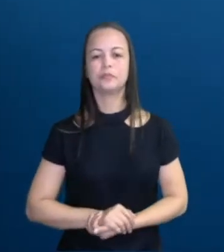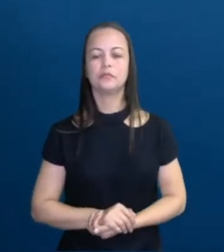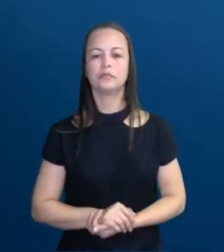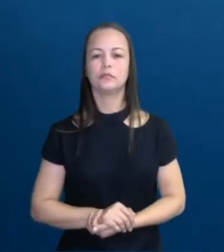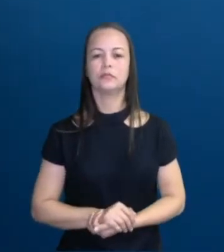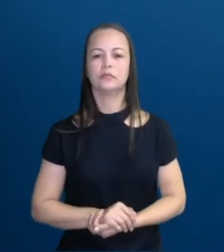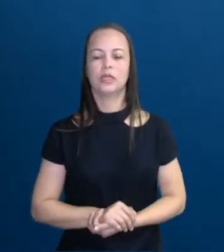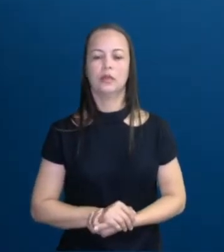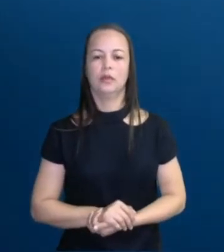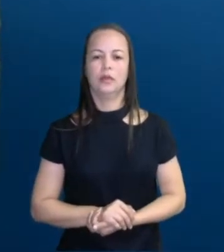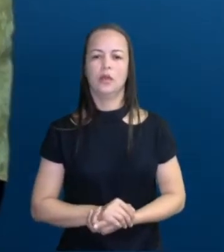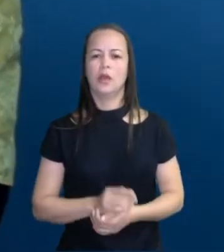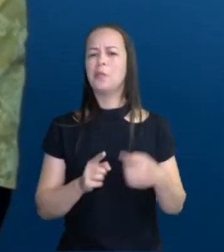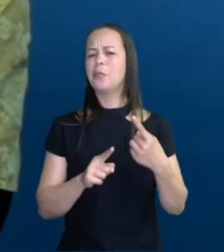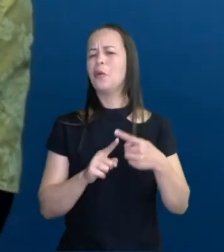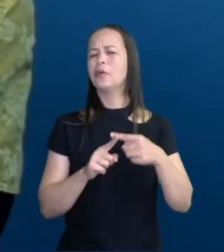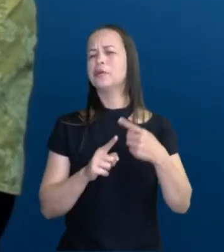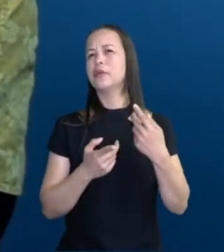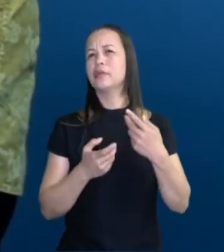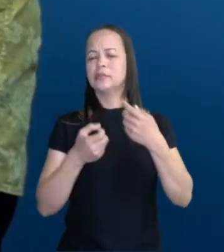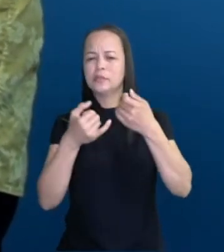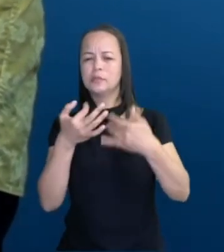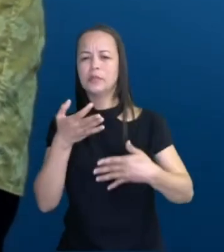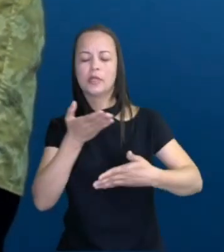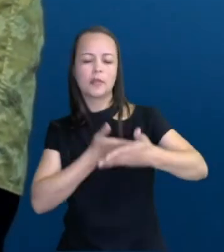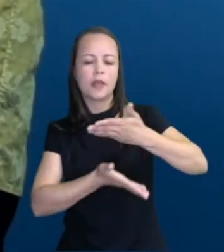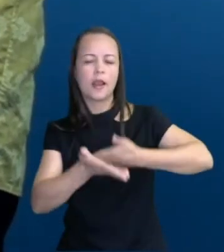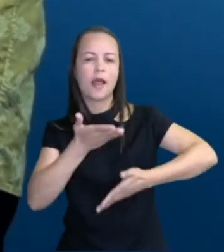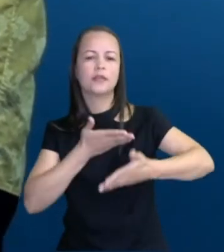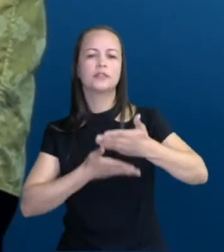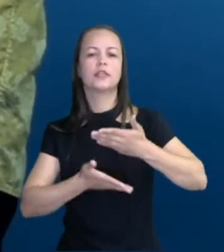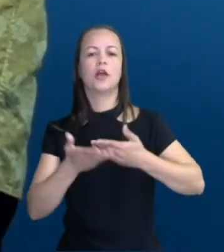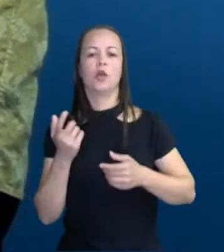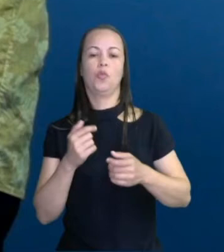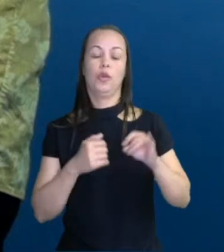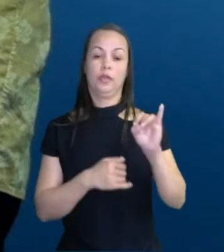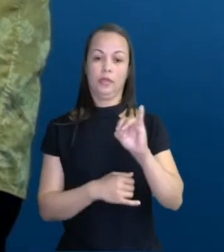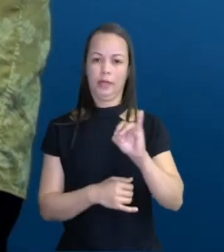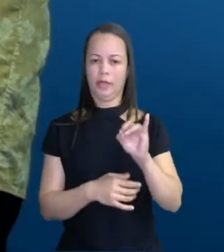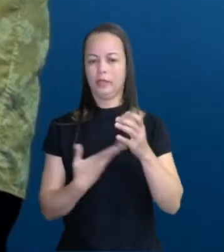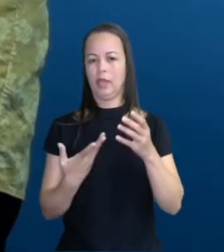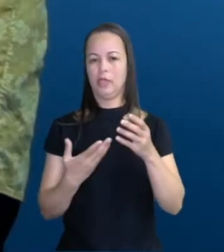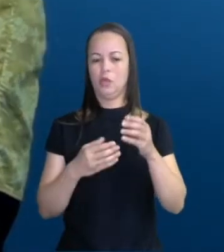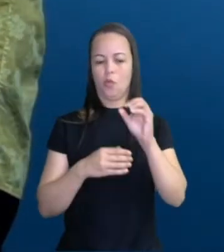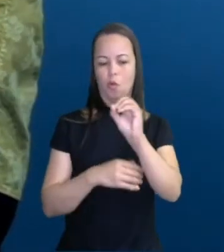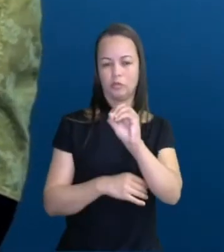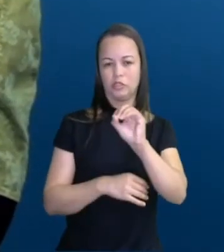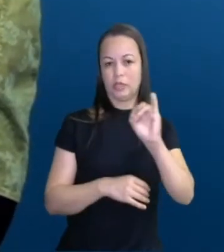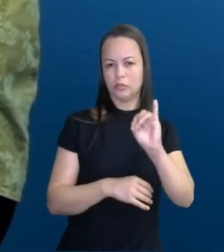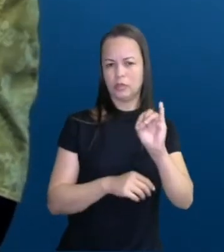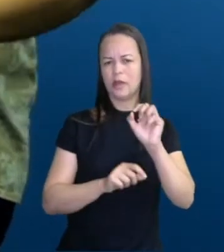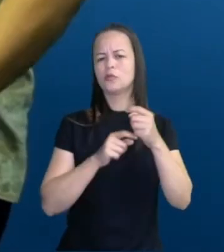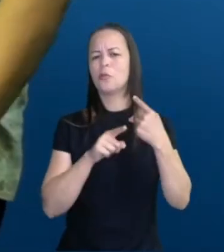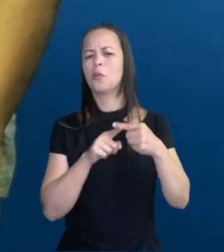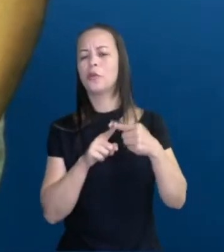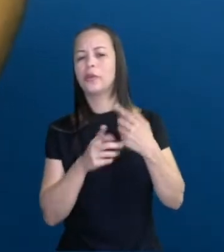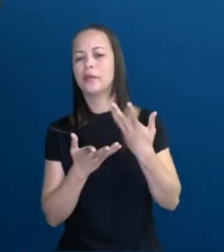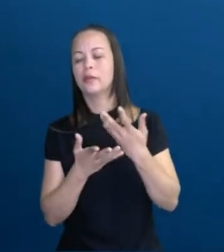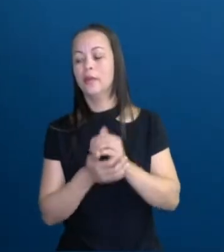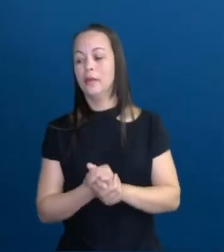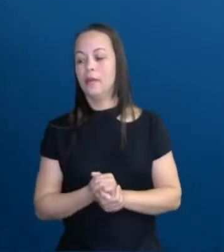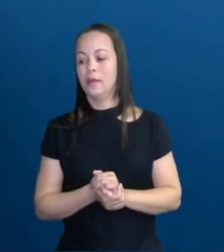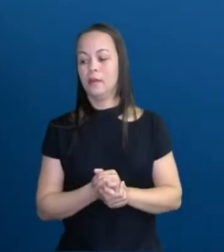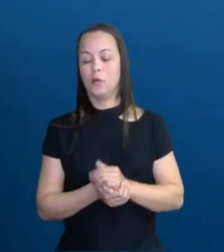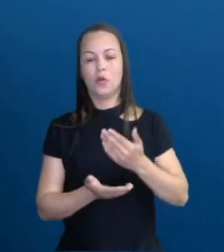Por que se diz que é uma relação indireta? Um verbo transitivo indireto e um objeto indireto. Por que é uma relação